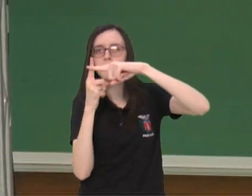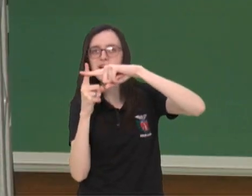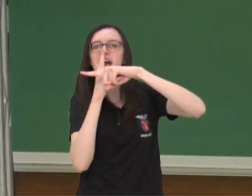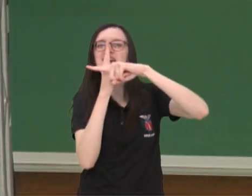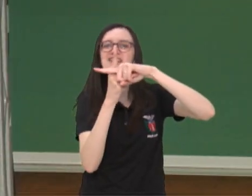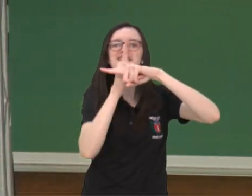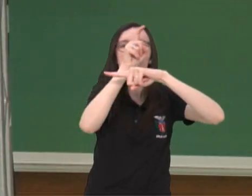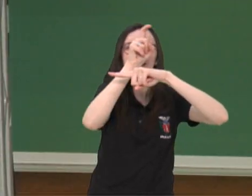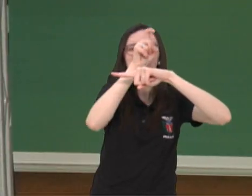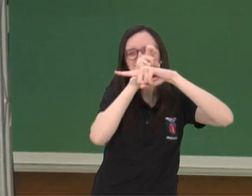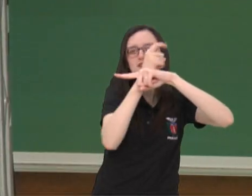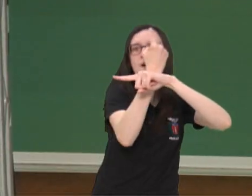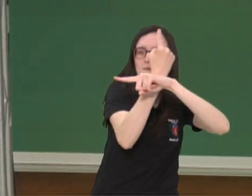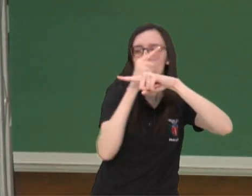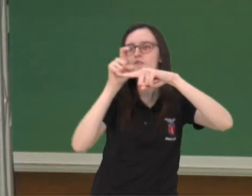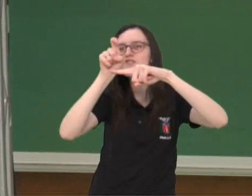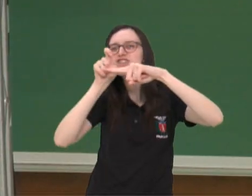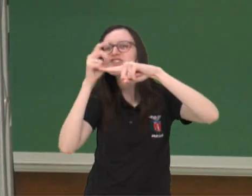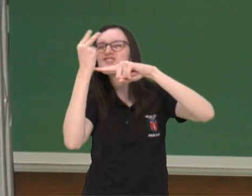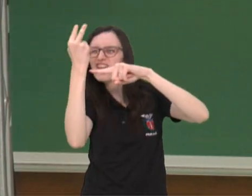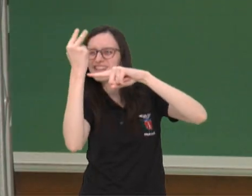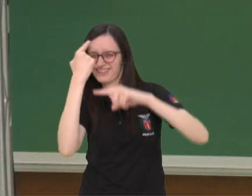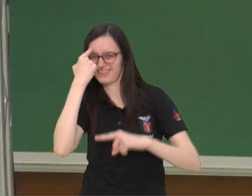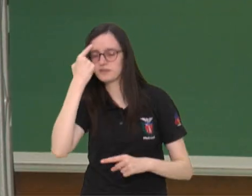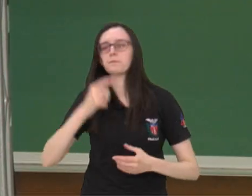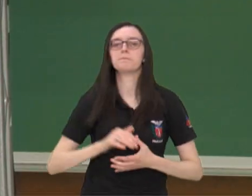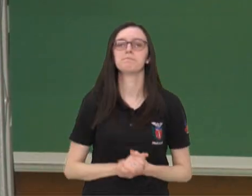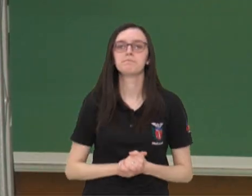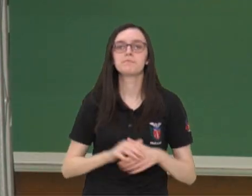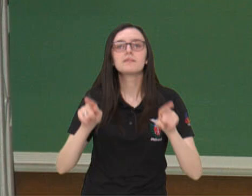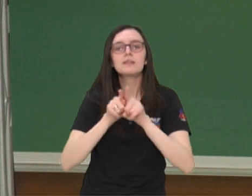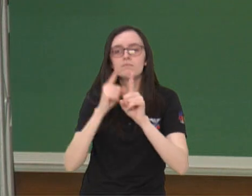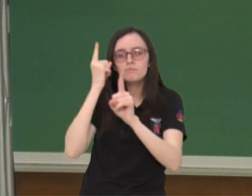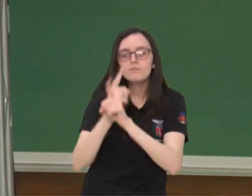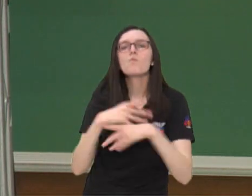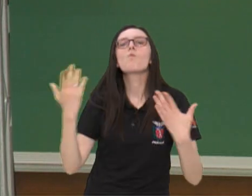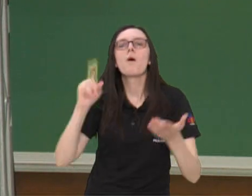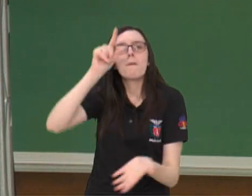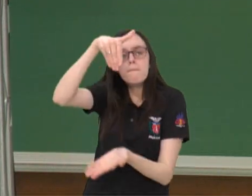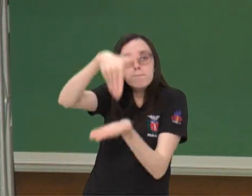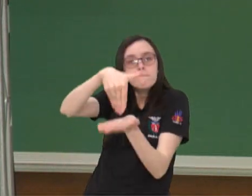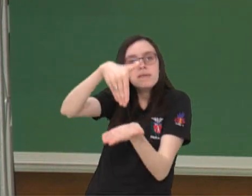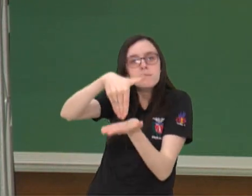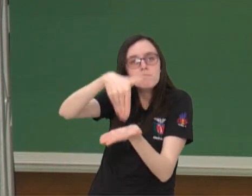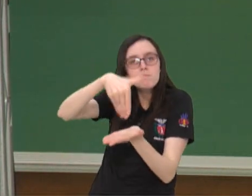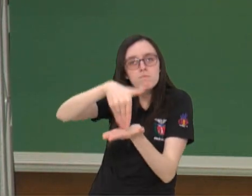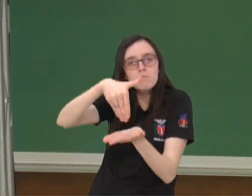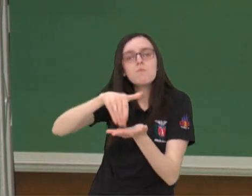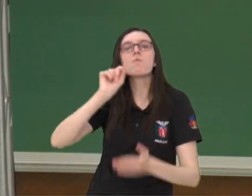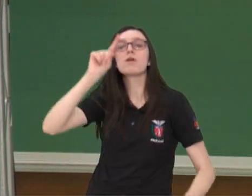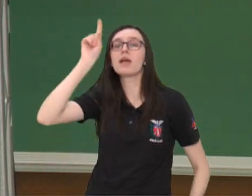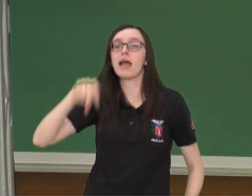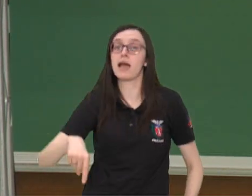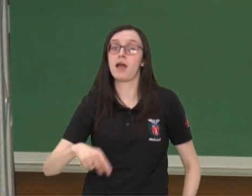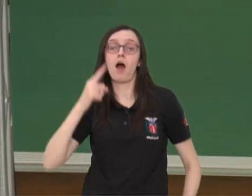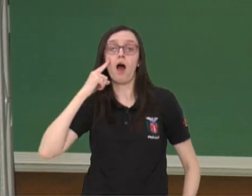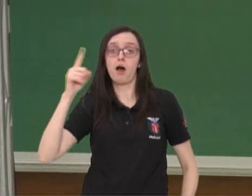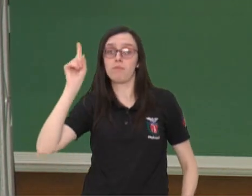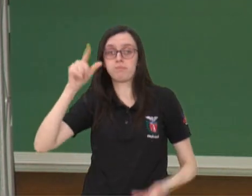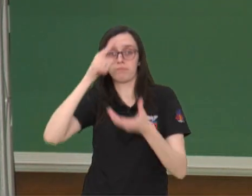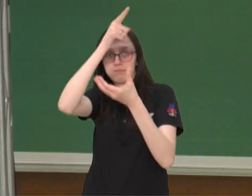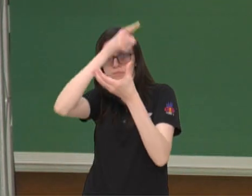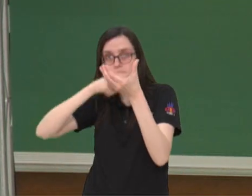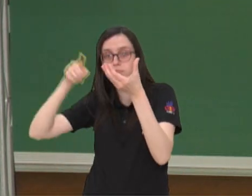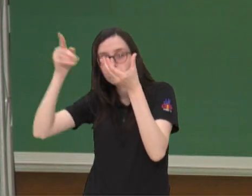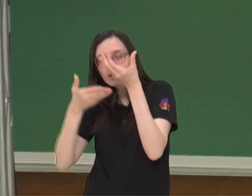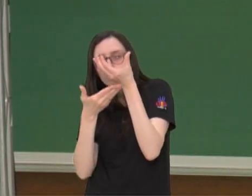E por fim, a função possui o vértice, o ponto de mínimo, que a concavidade é voltada para cima, então o ponto é de